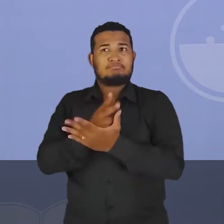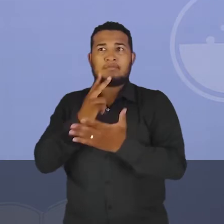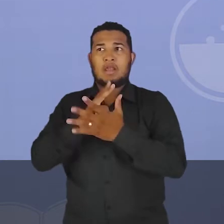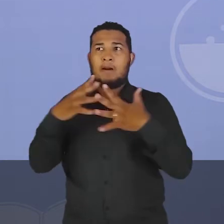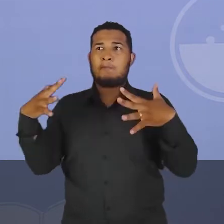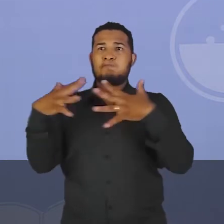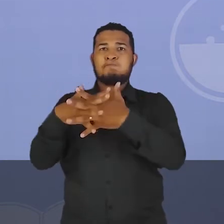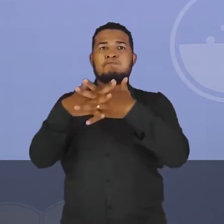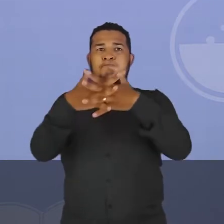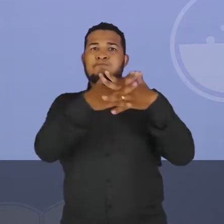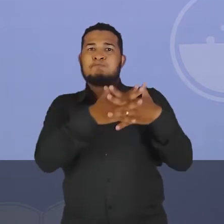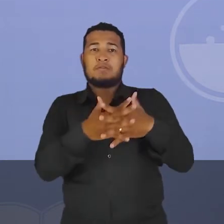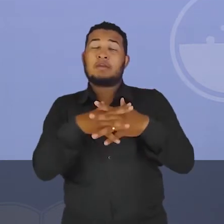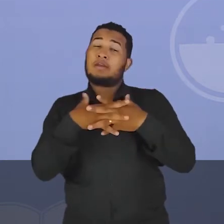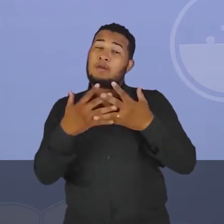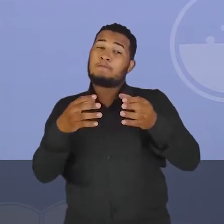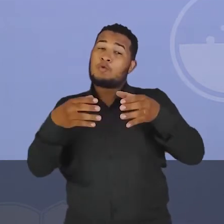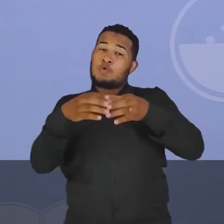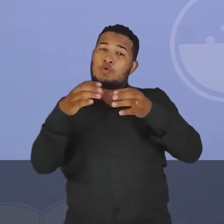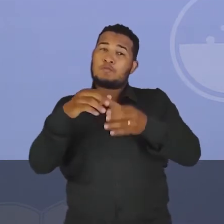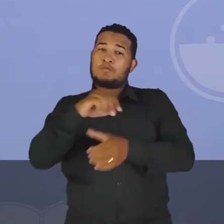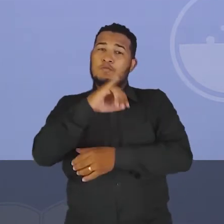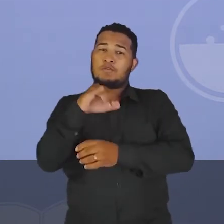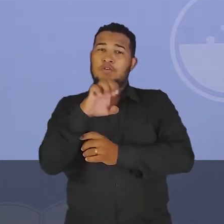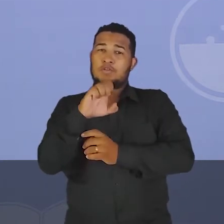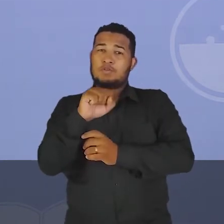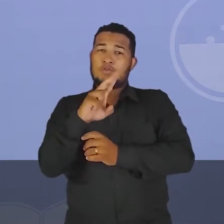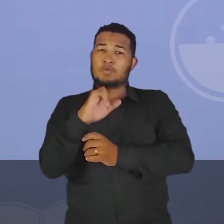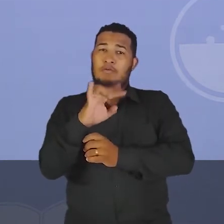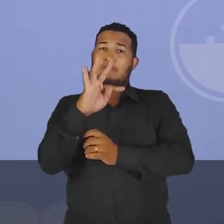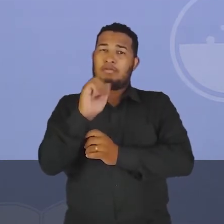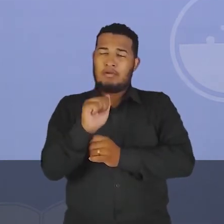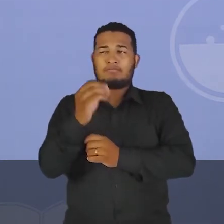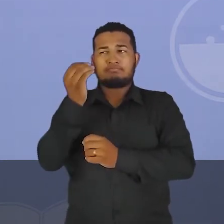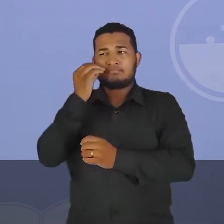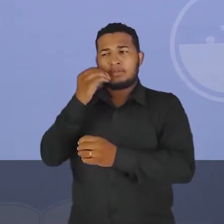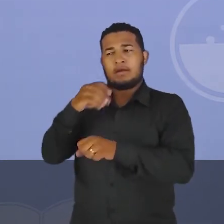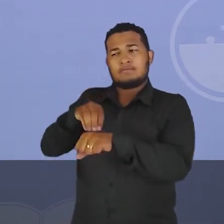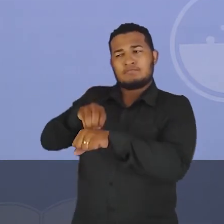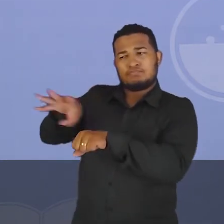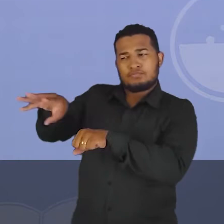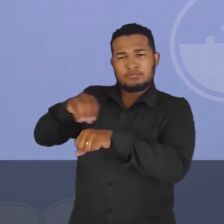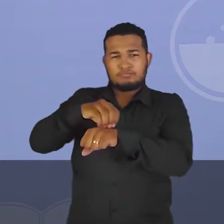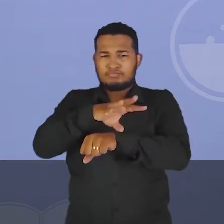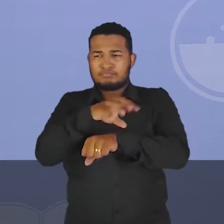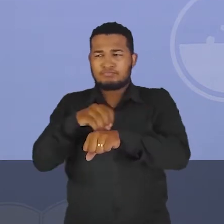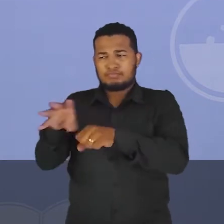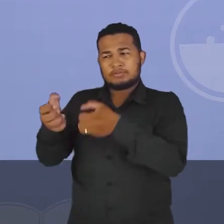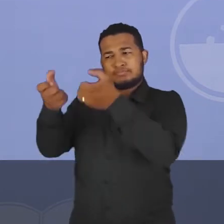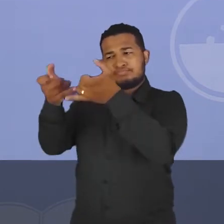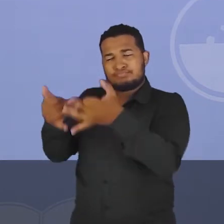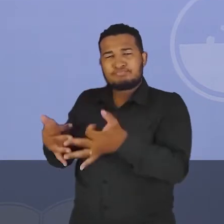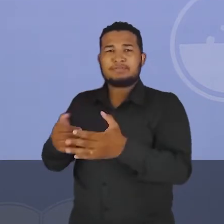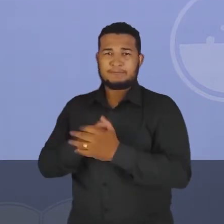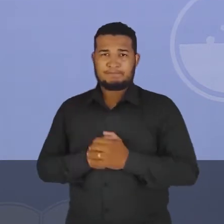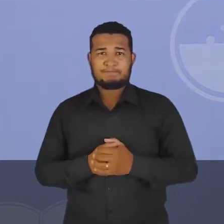e de certa forma, os jesuítas tentavam fazer intermediar e catequizar esses indígenas, né? Uma das ideias dos